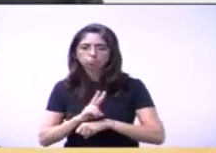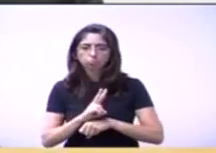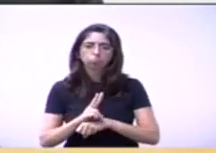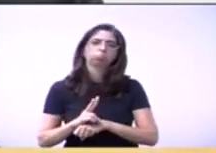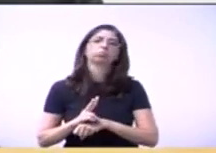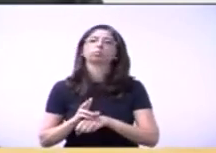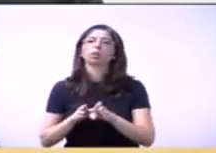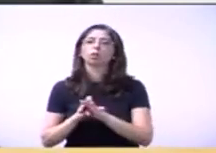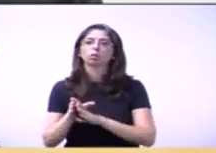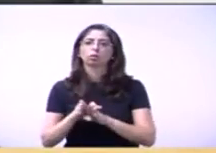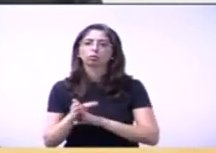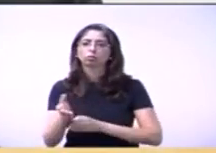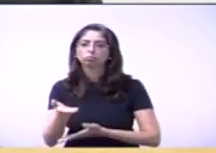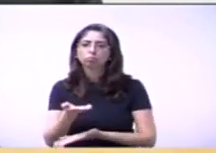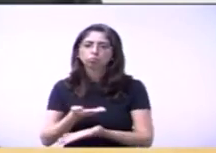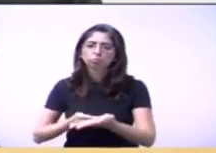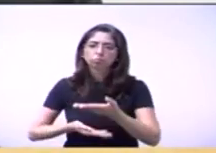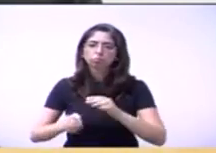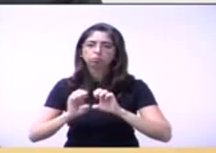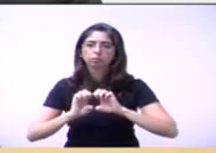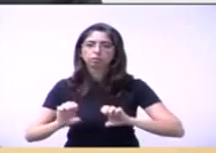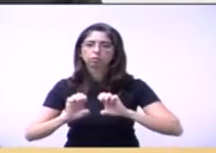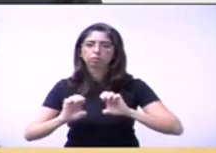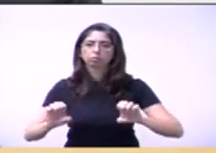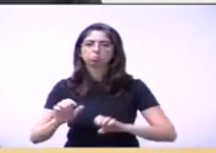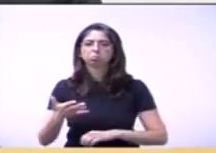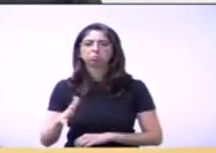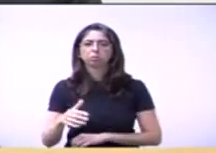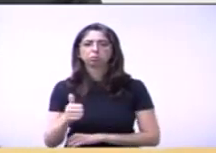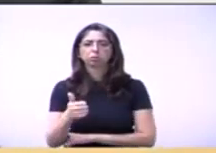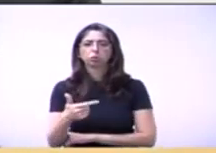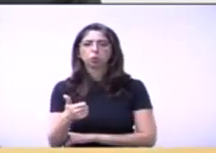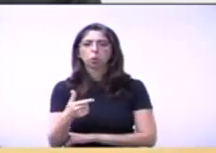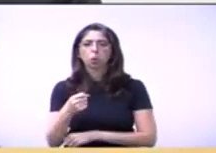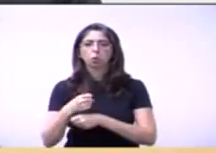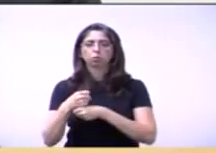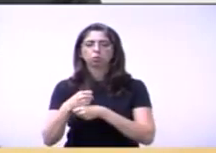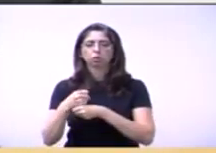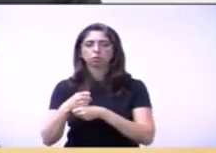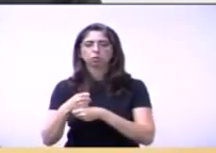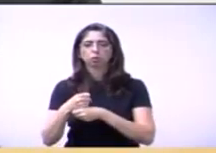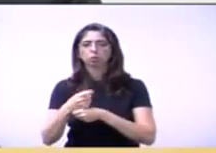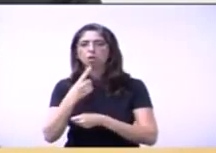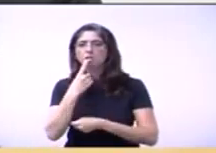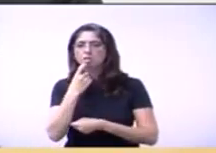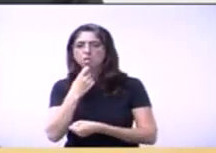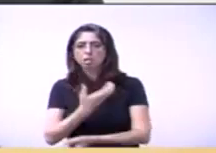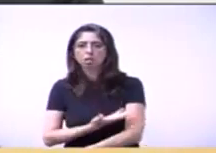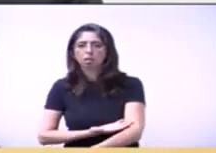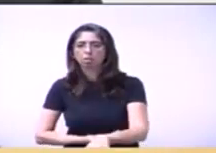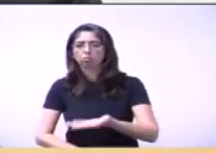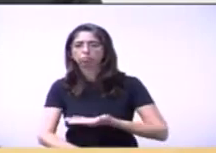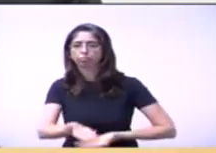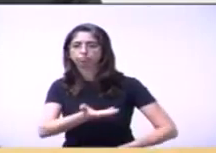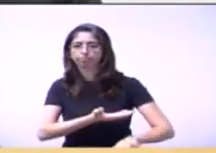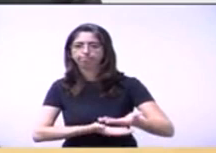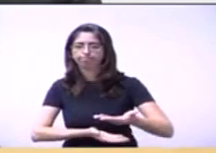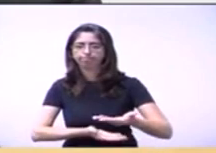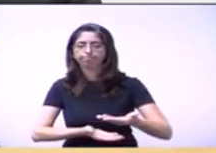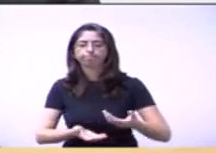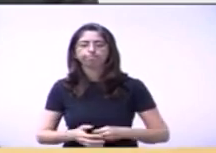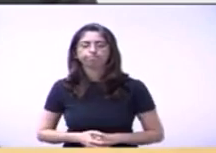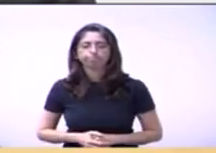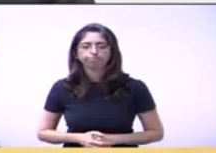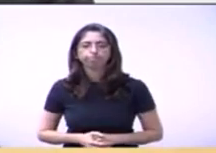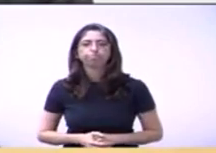que quase, se não me engano, 12 anos fazendo hemodiálise. Não sei se é 12, isso já é um milagre de Deus. E é